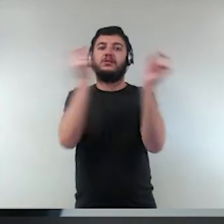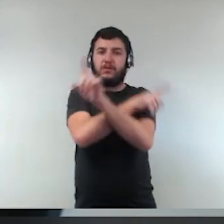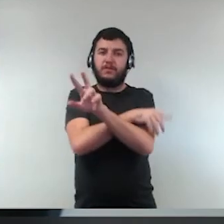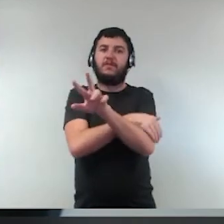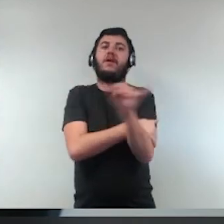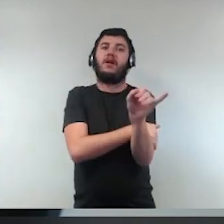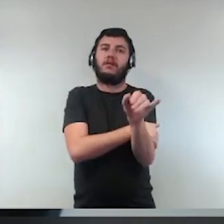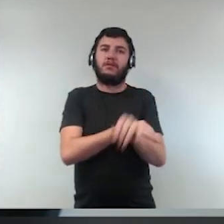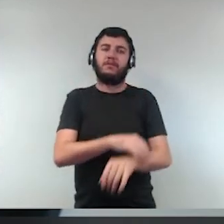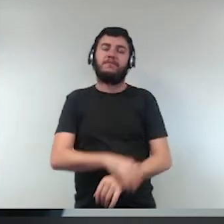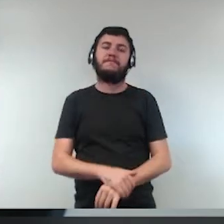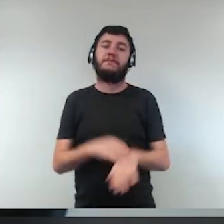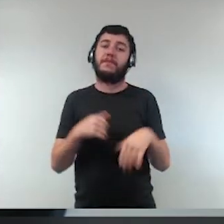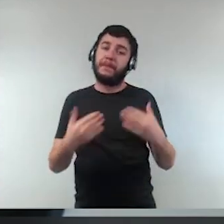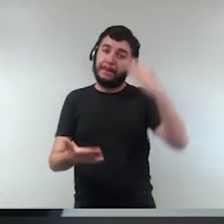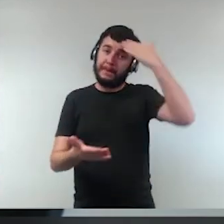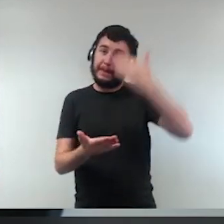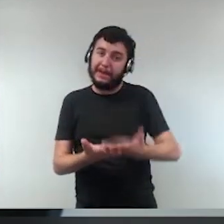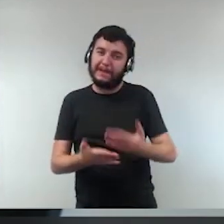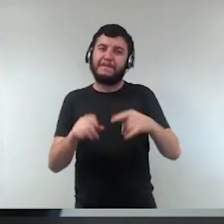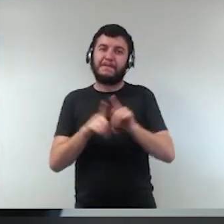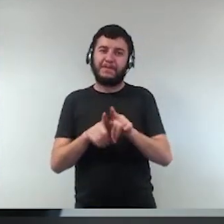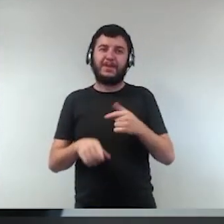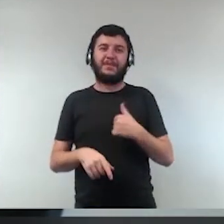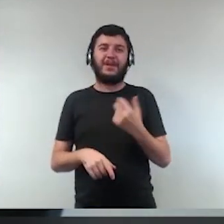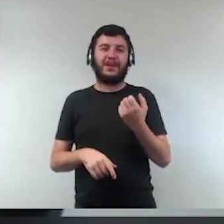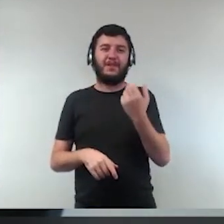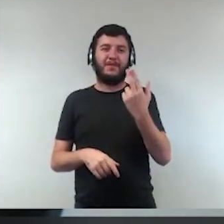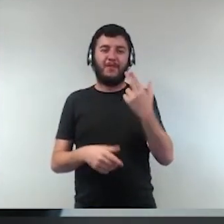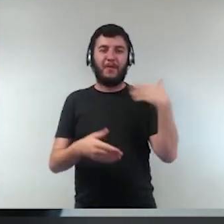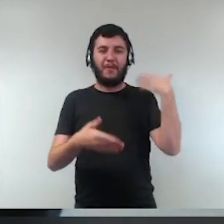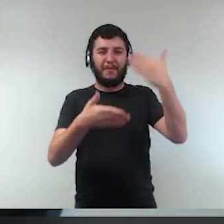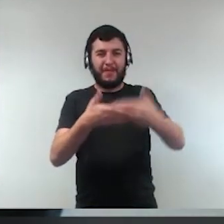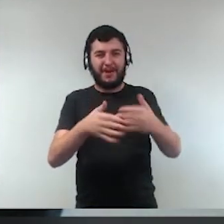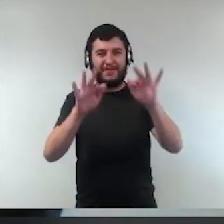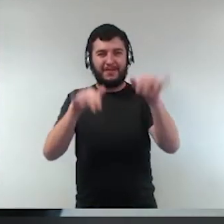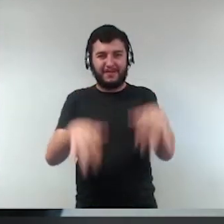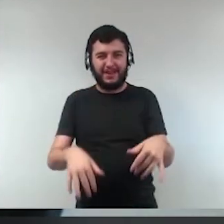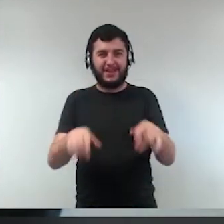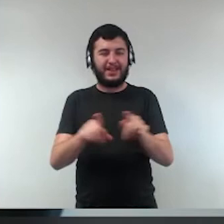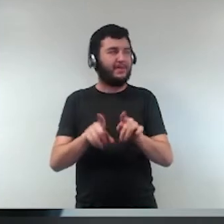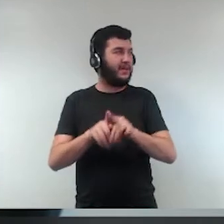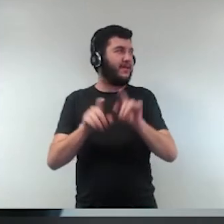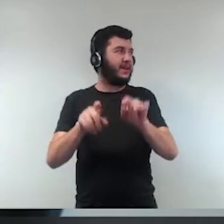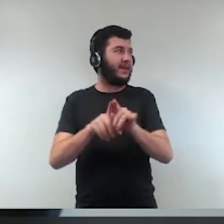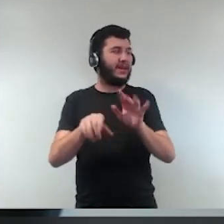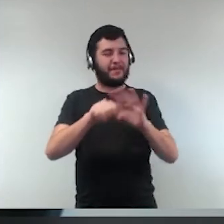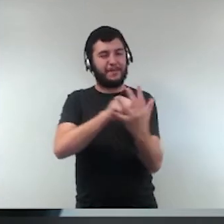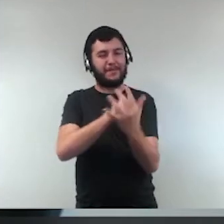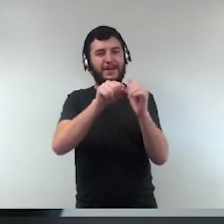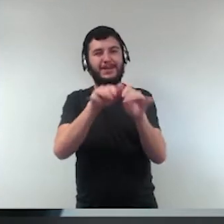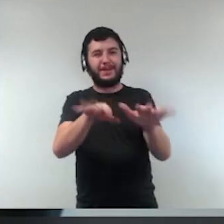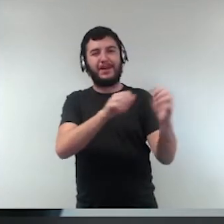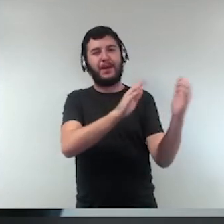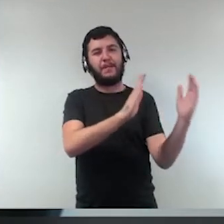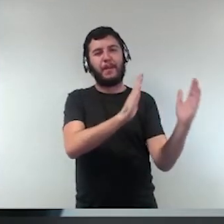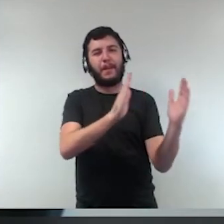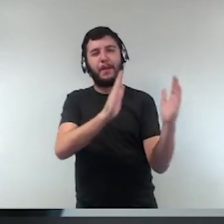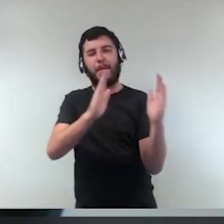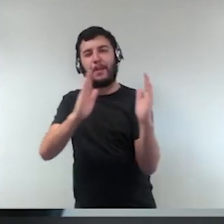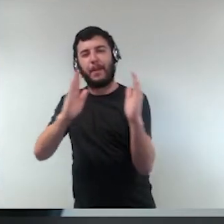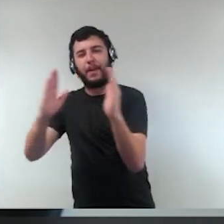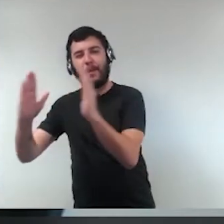Acredito, então, repito, e me encaminhando mesmo para o final, que na fase pós-pandemia, os atos que puderem ser praticados de forma